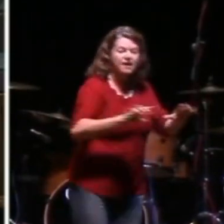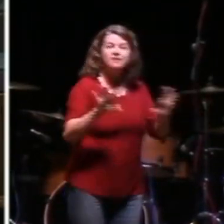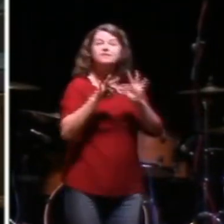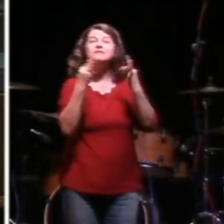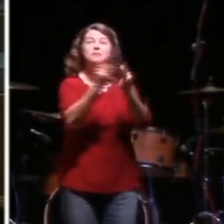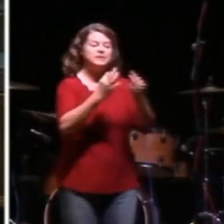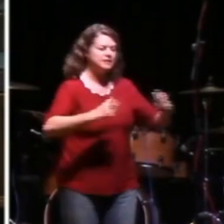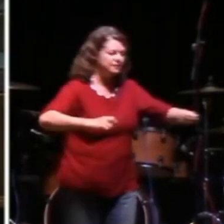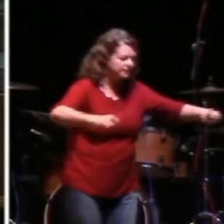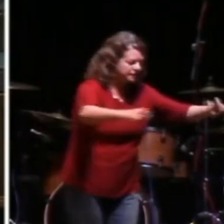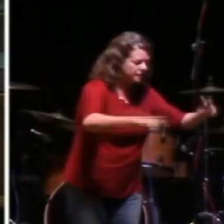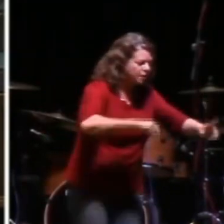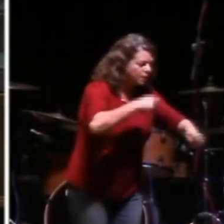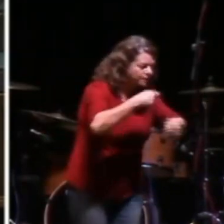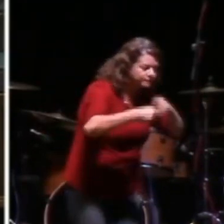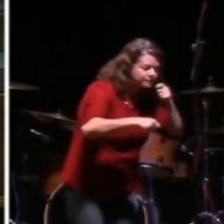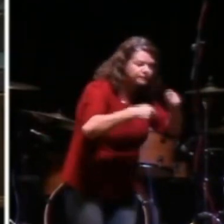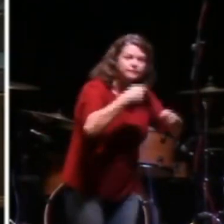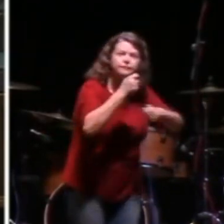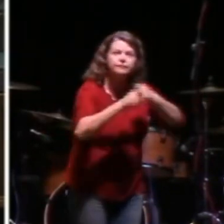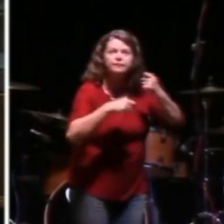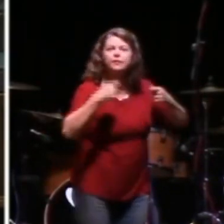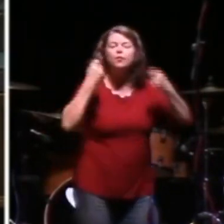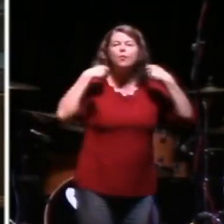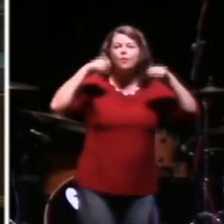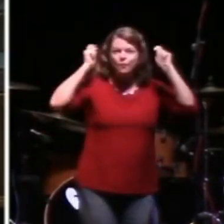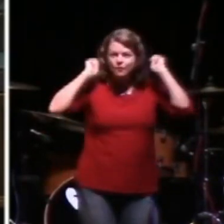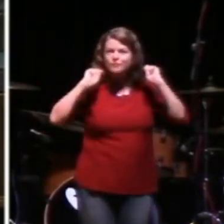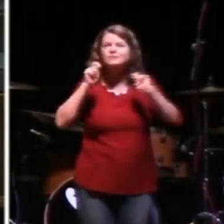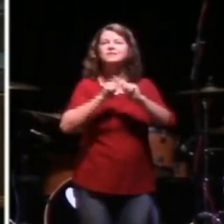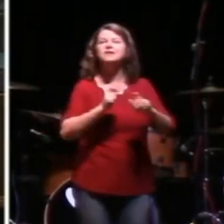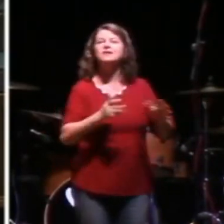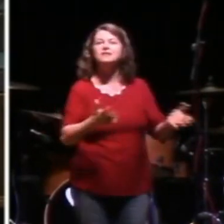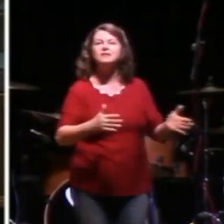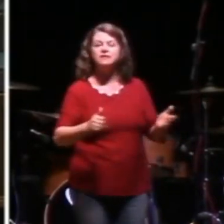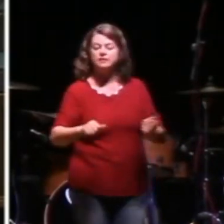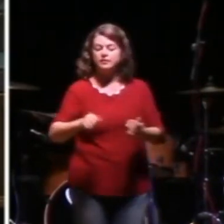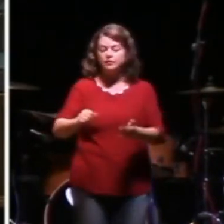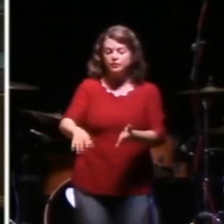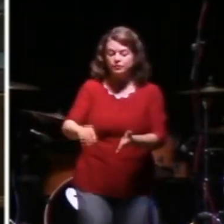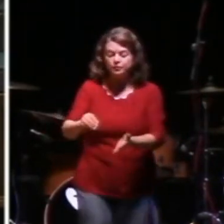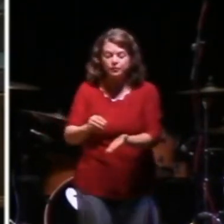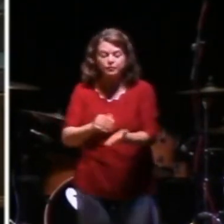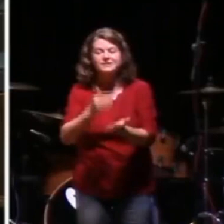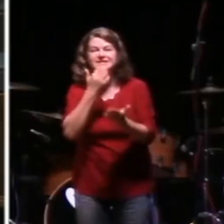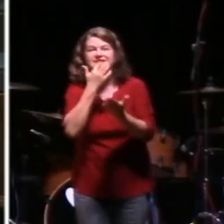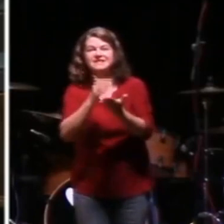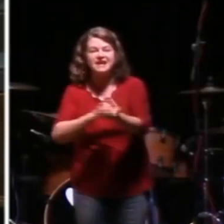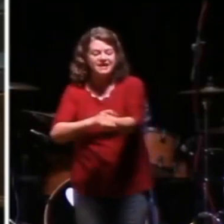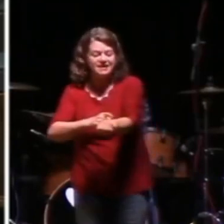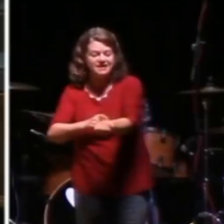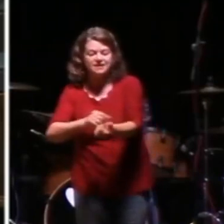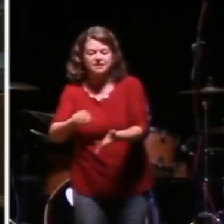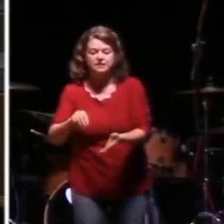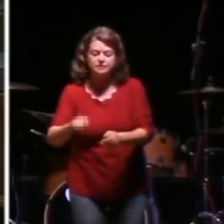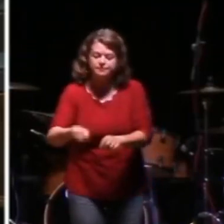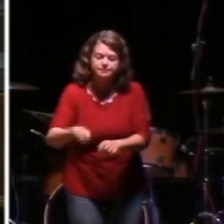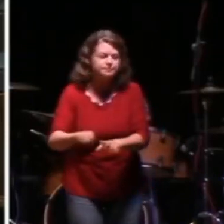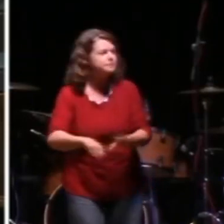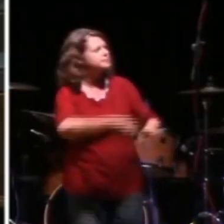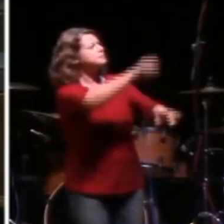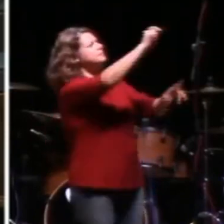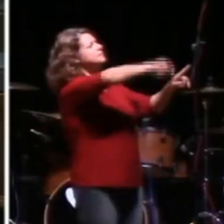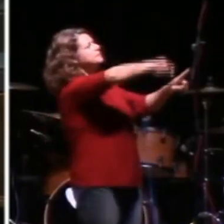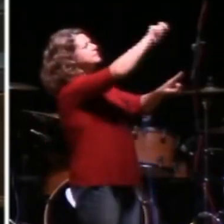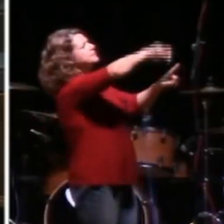ela come o cordeiro e ela pegava então na preparação do cordeiro aquele sangue e lançava somos um base das suas casas deus